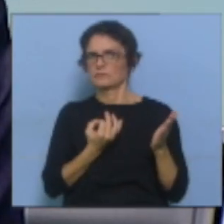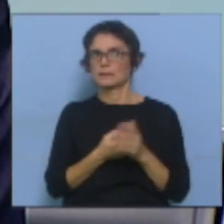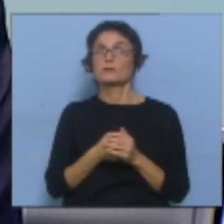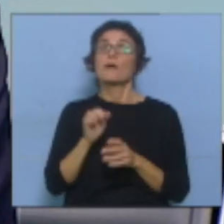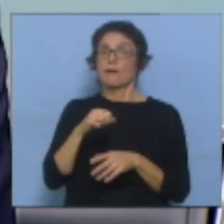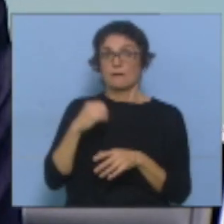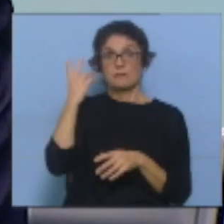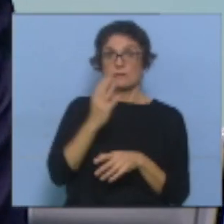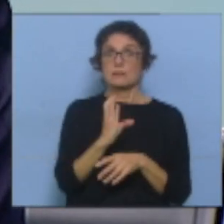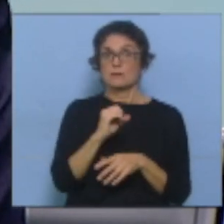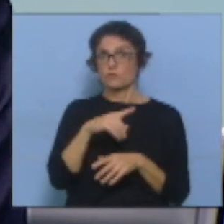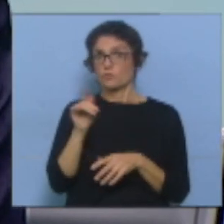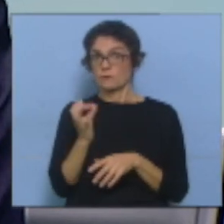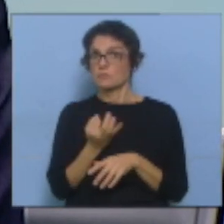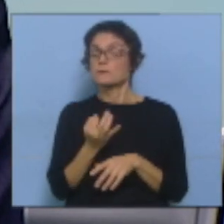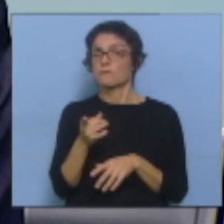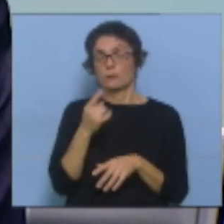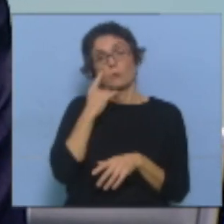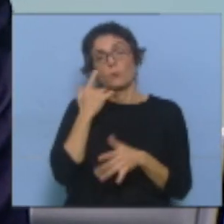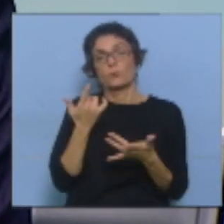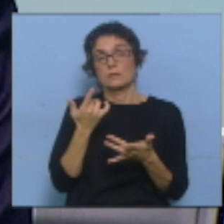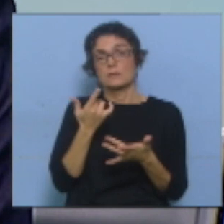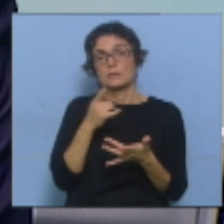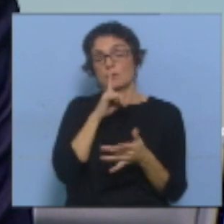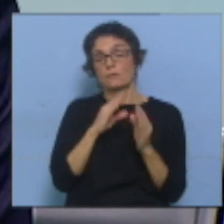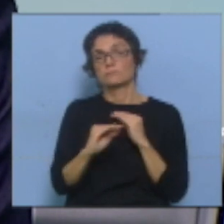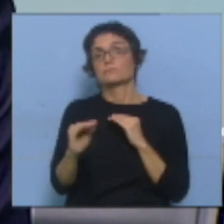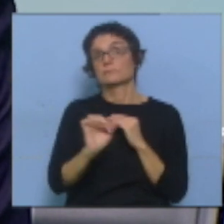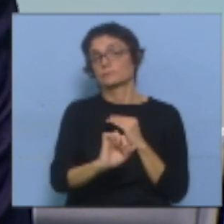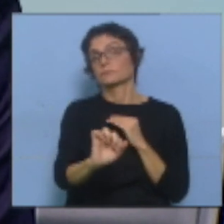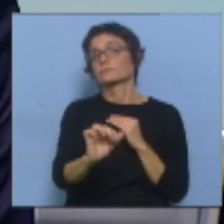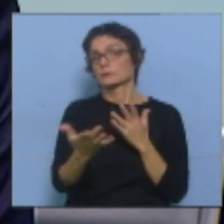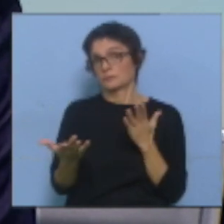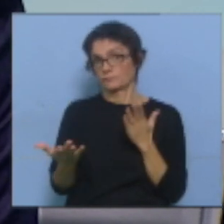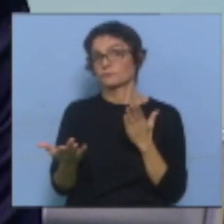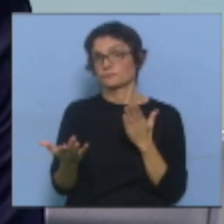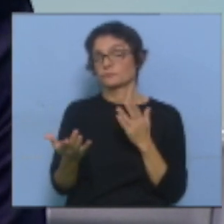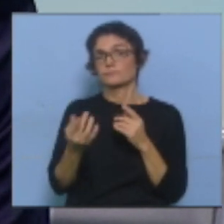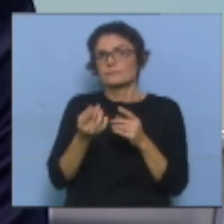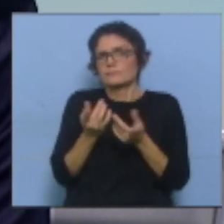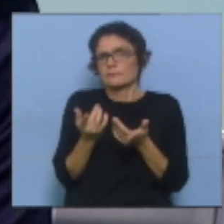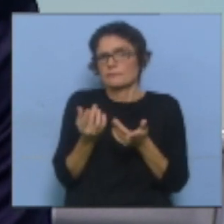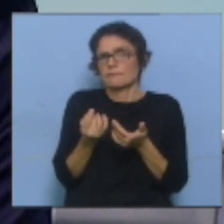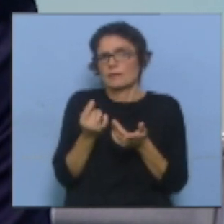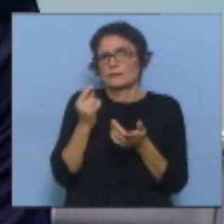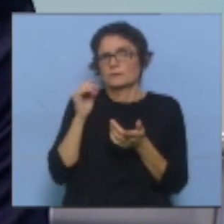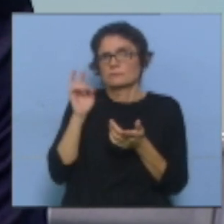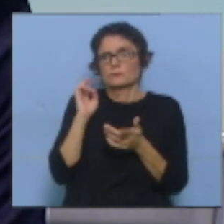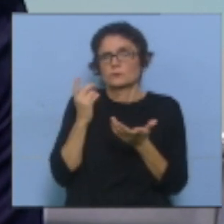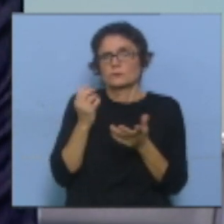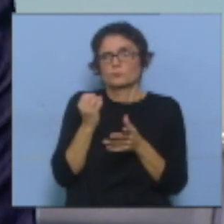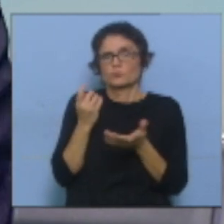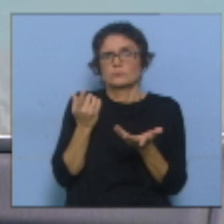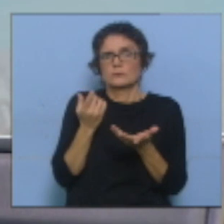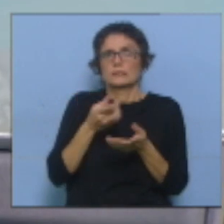José, aliás, é conhecido pelo silêncio de José, porque nunca se ouve, não há um texto a